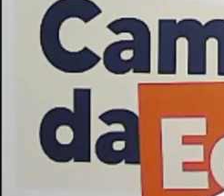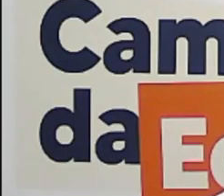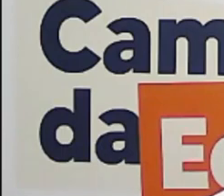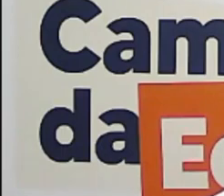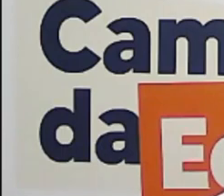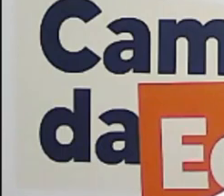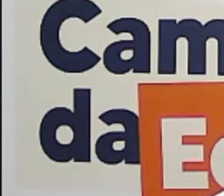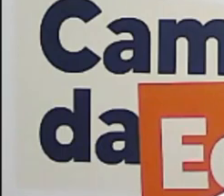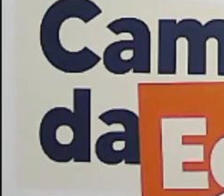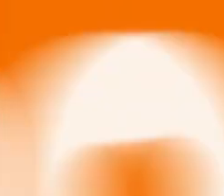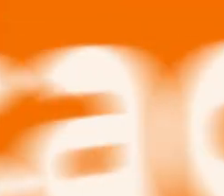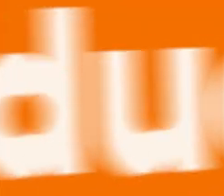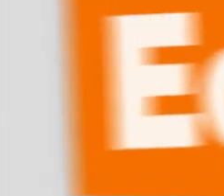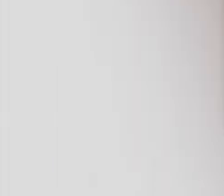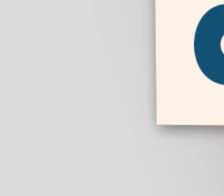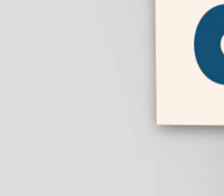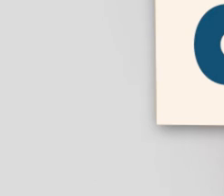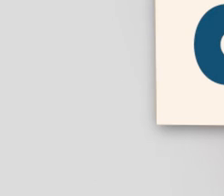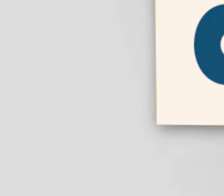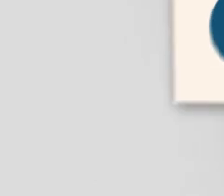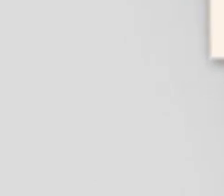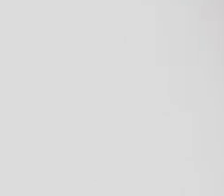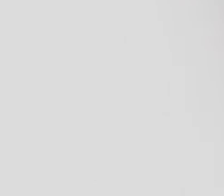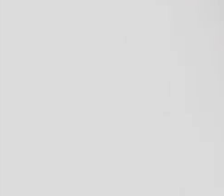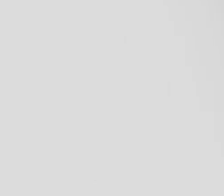forte abraço para vocês